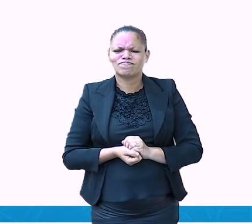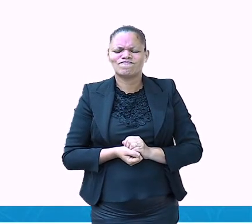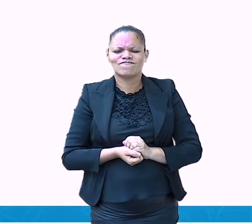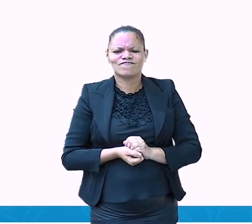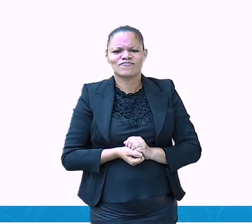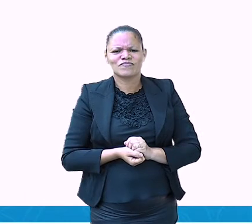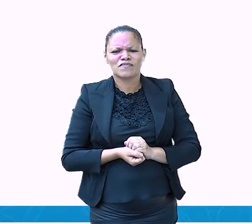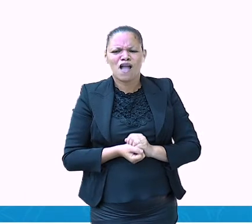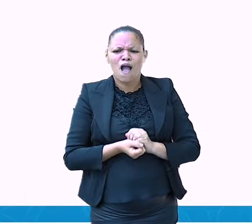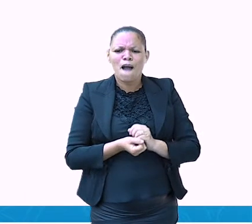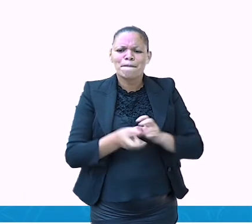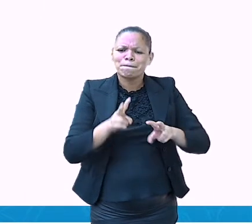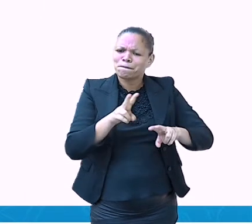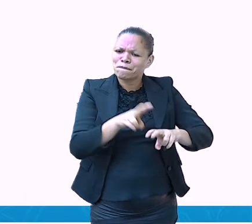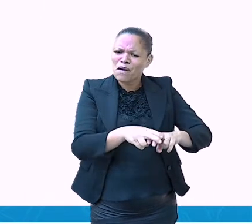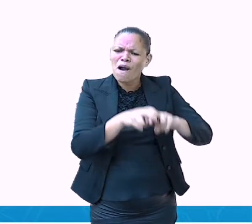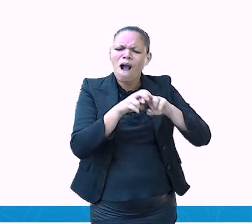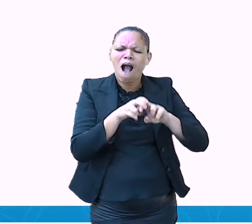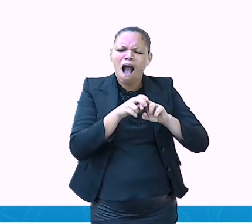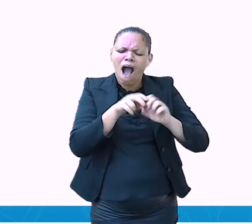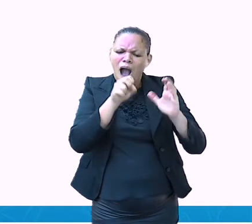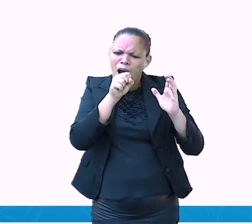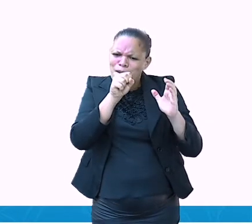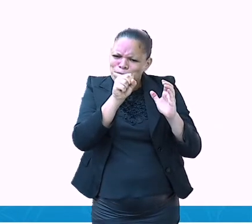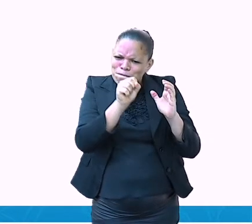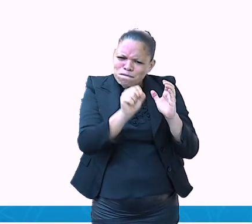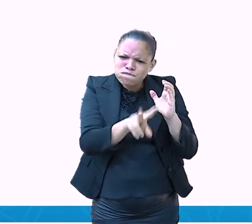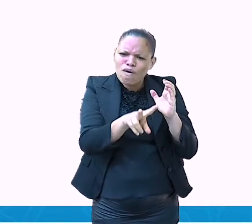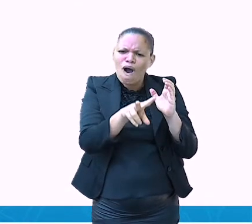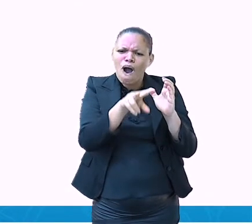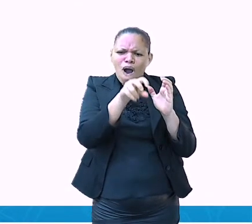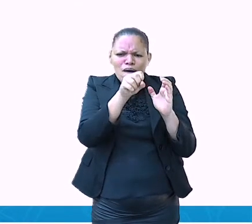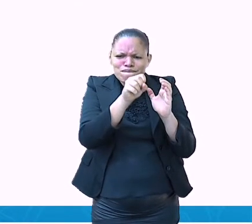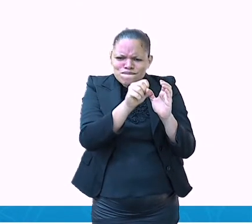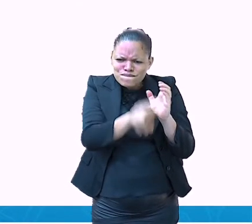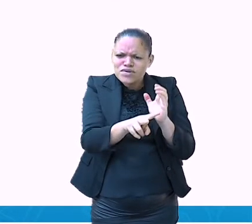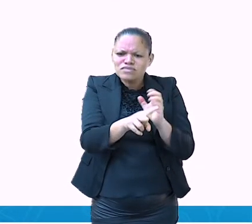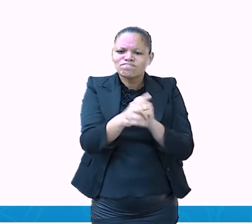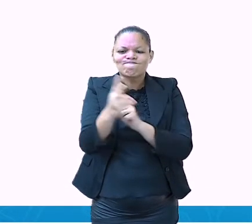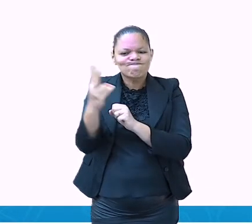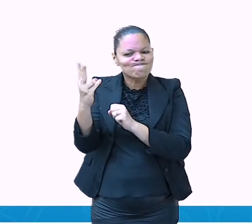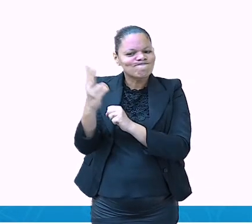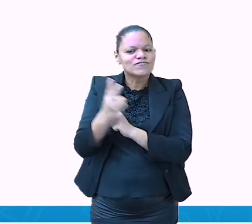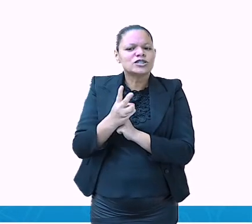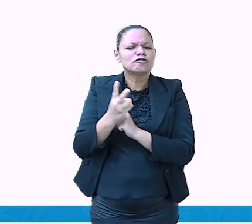causa do seu veneno, que também é usado ali para proteção.